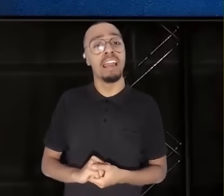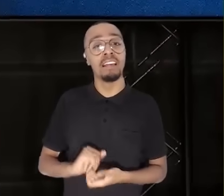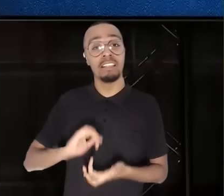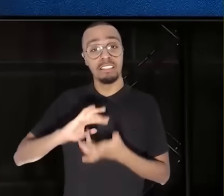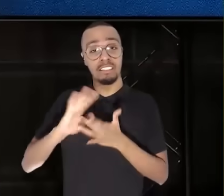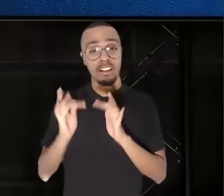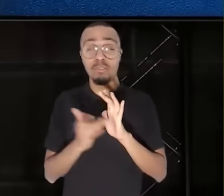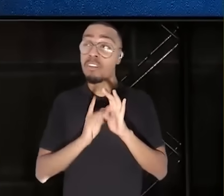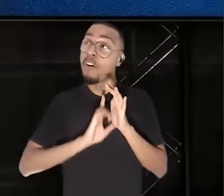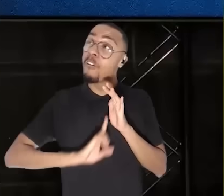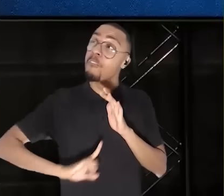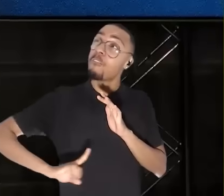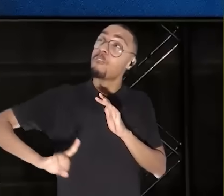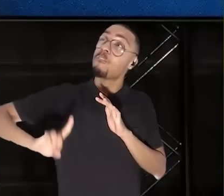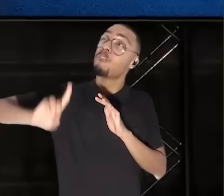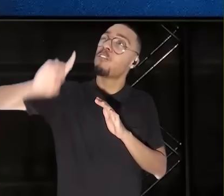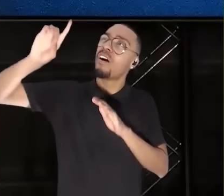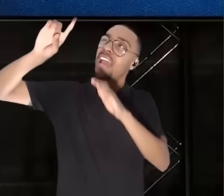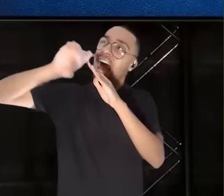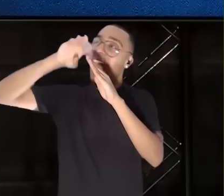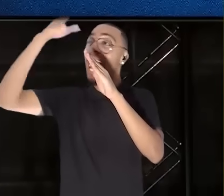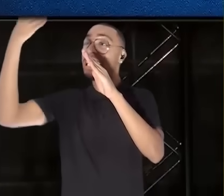Pai. Escute isso.